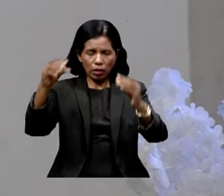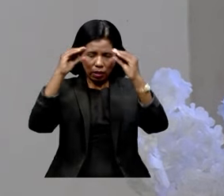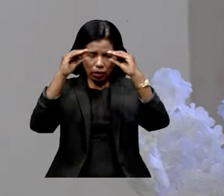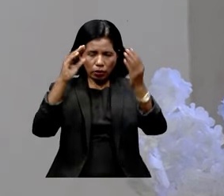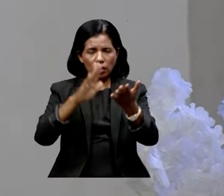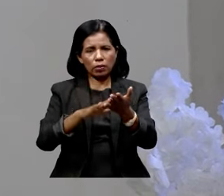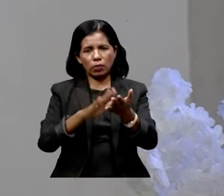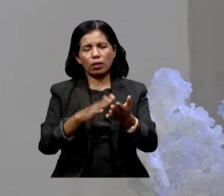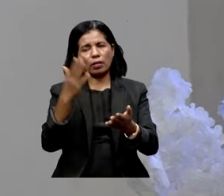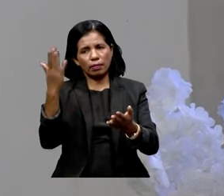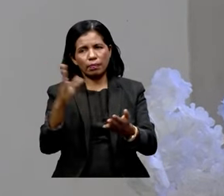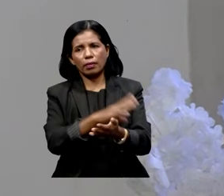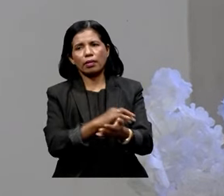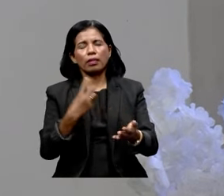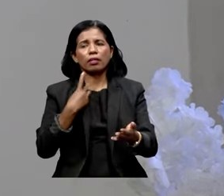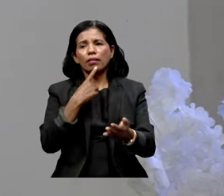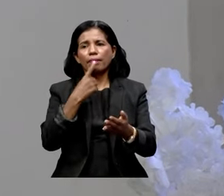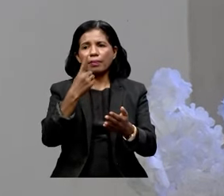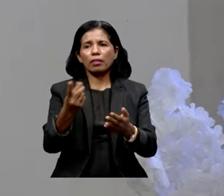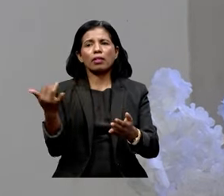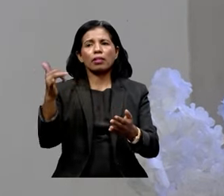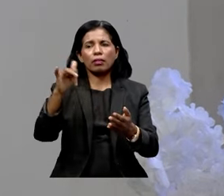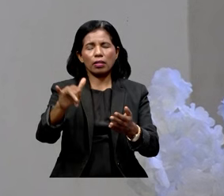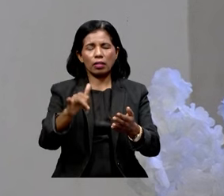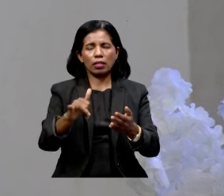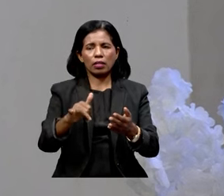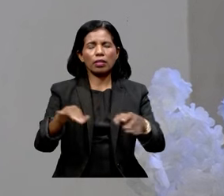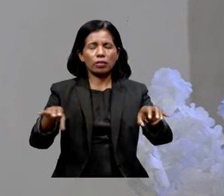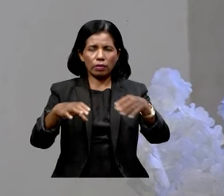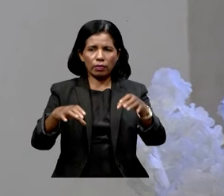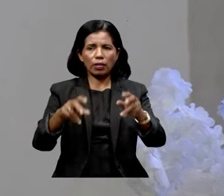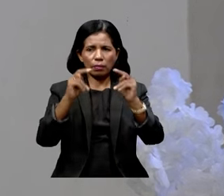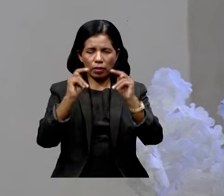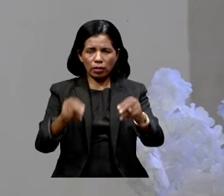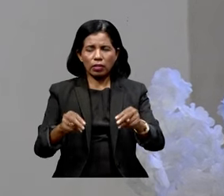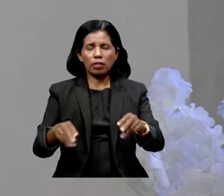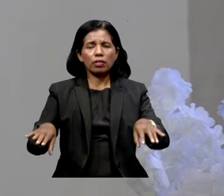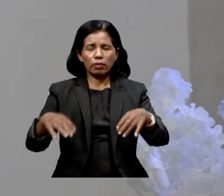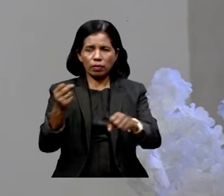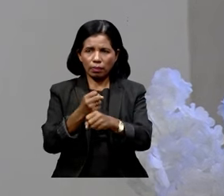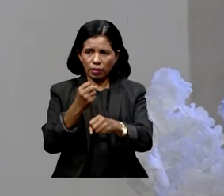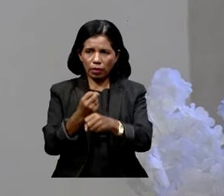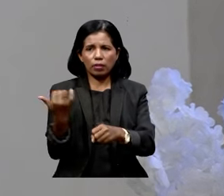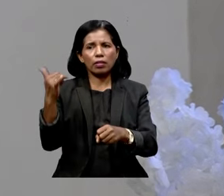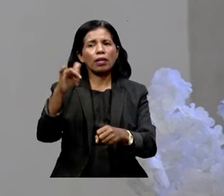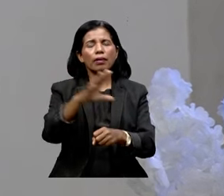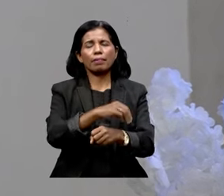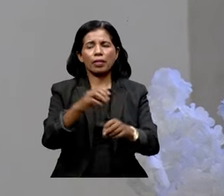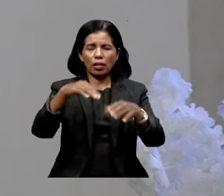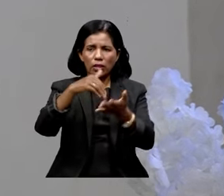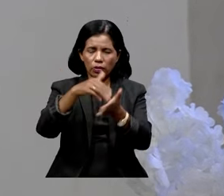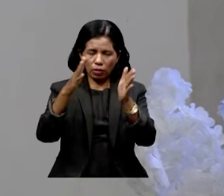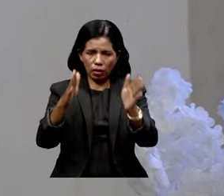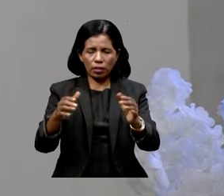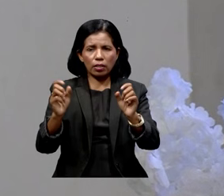eu venho para a tarefa, se ele desempenho, cai, precisa de reforço, ele vai, ato, né? Se ele chegar, se ele vai,